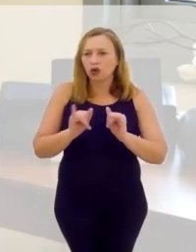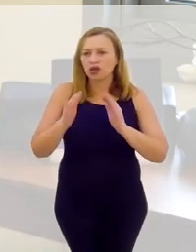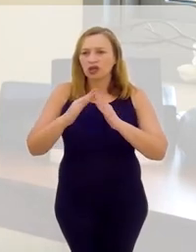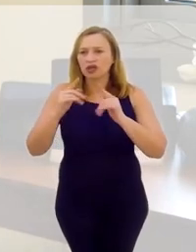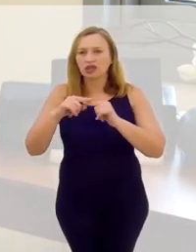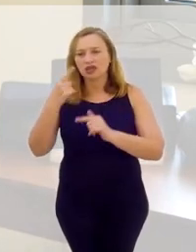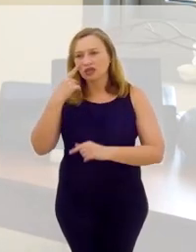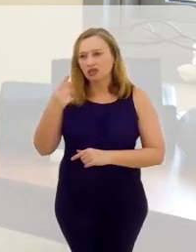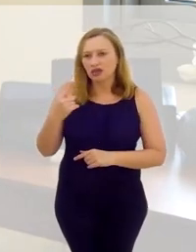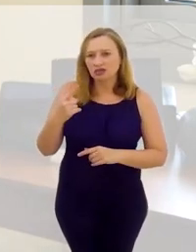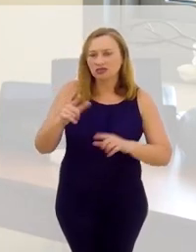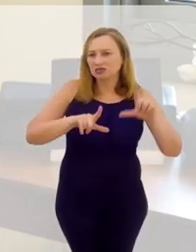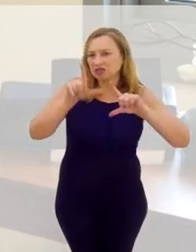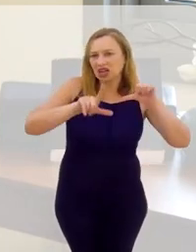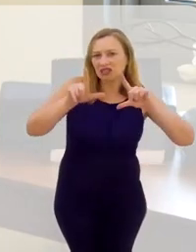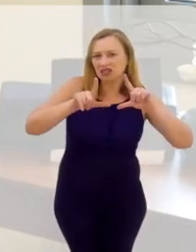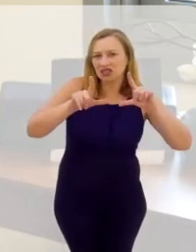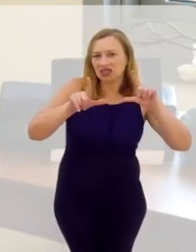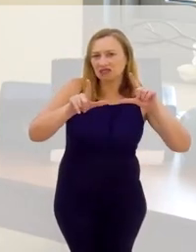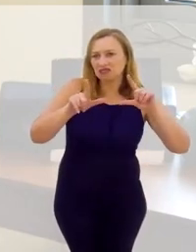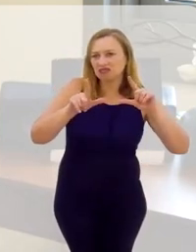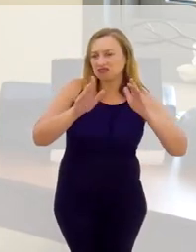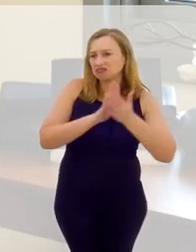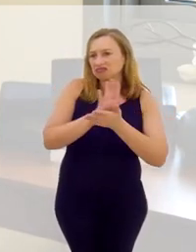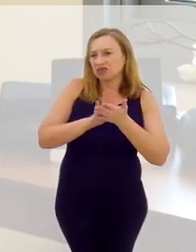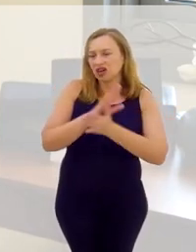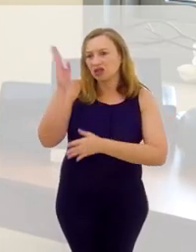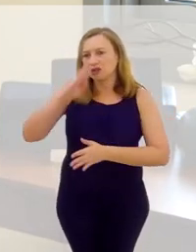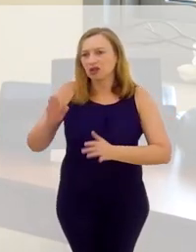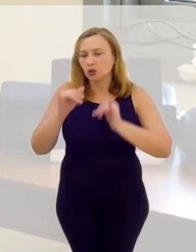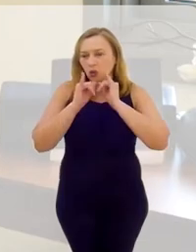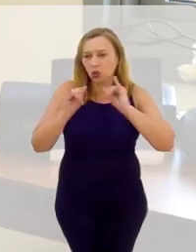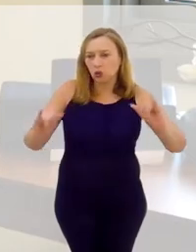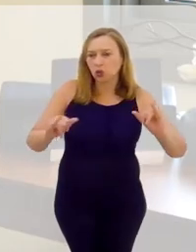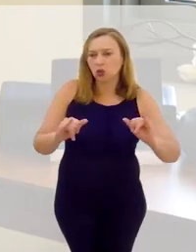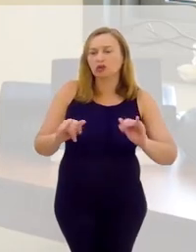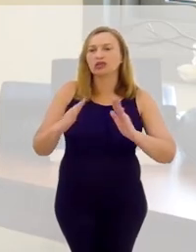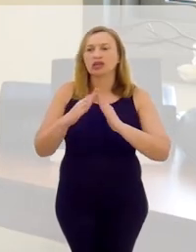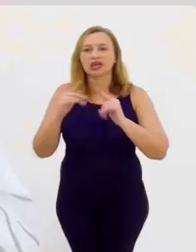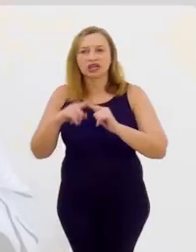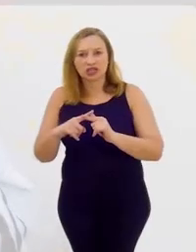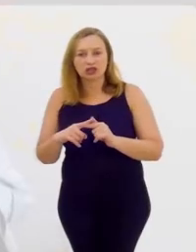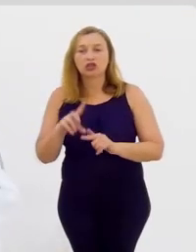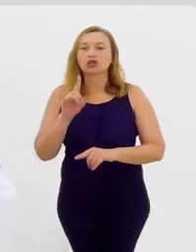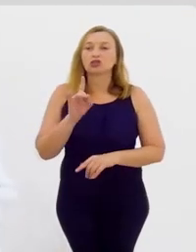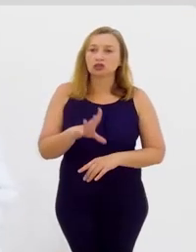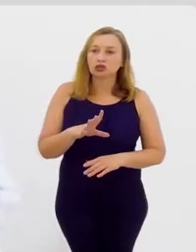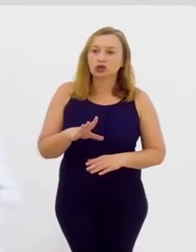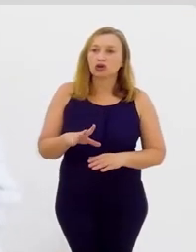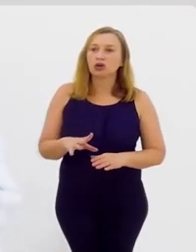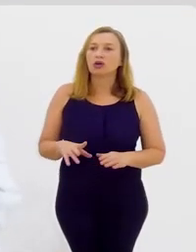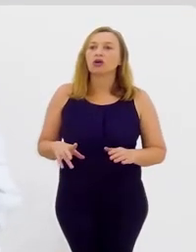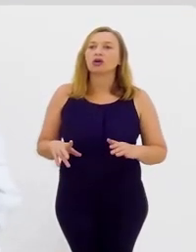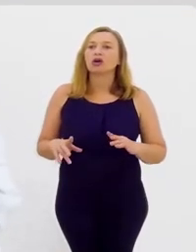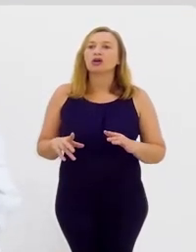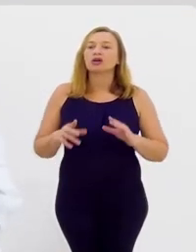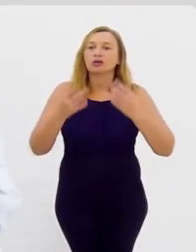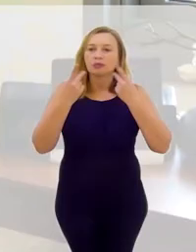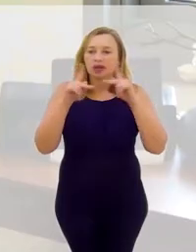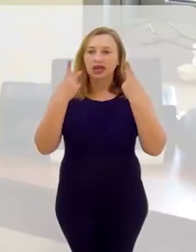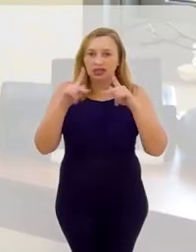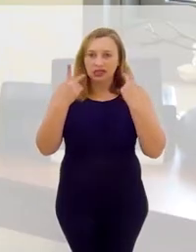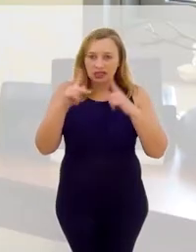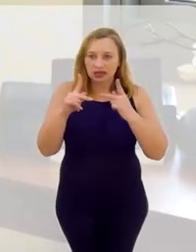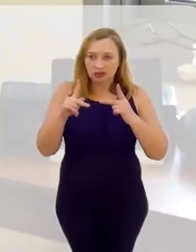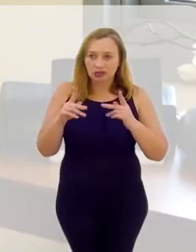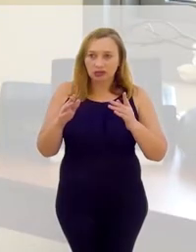da igreja. Se você perceber, nós não temos programa de TV, nós não temos nada no Brasil que faça a divulgação da igreja. A divulgação